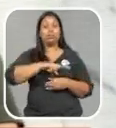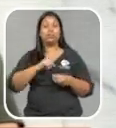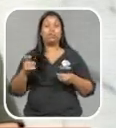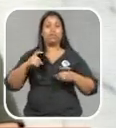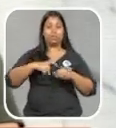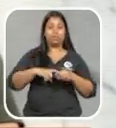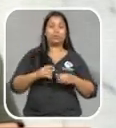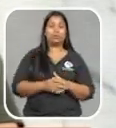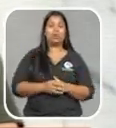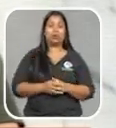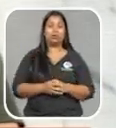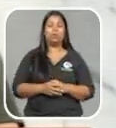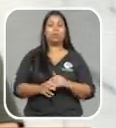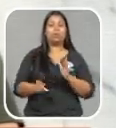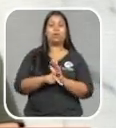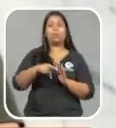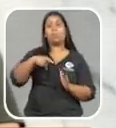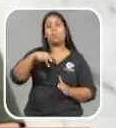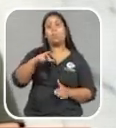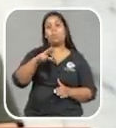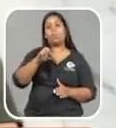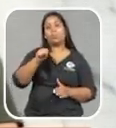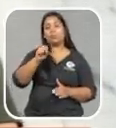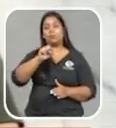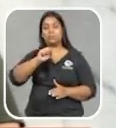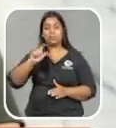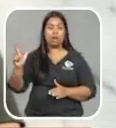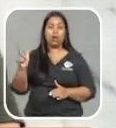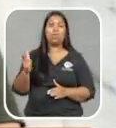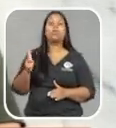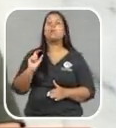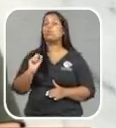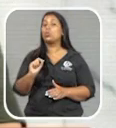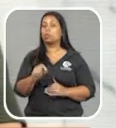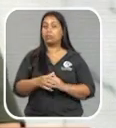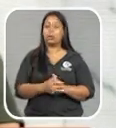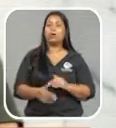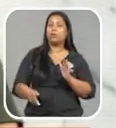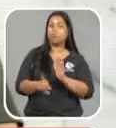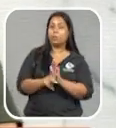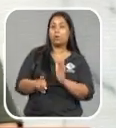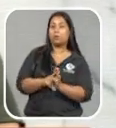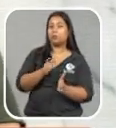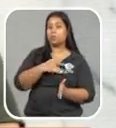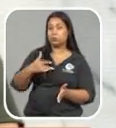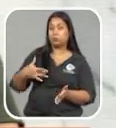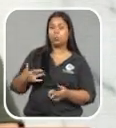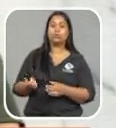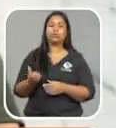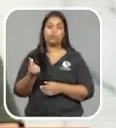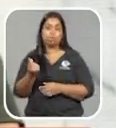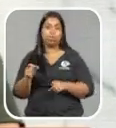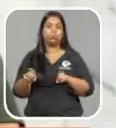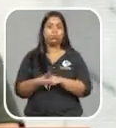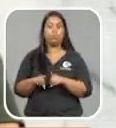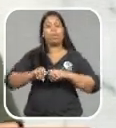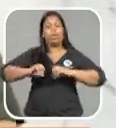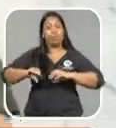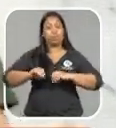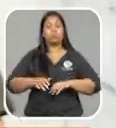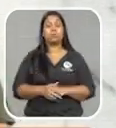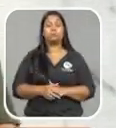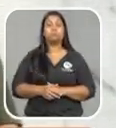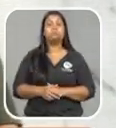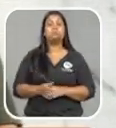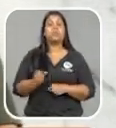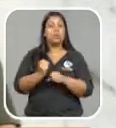financiador da educação, principalmente da saúde. Temos que recuperar essa descoberta nossa e nós precisamos fazer a reforma tributária. Uma